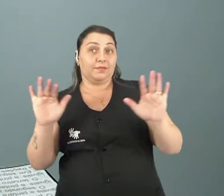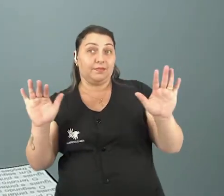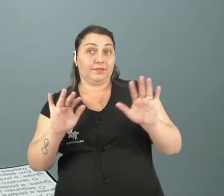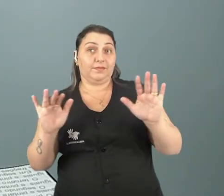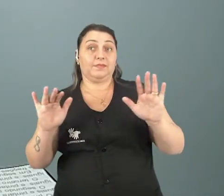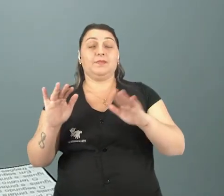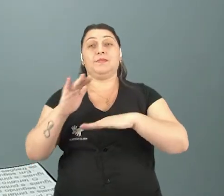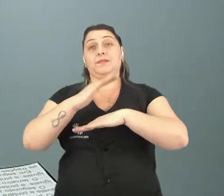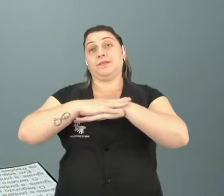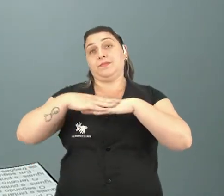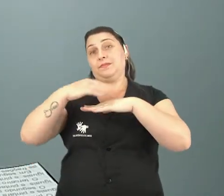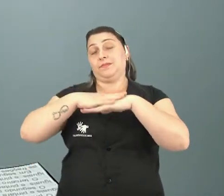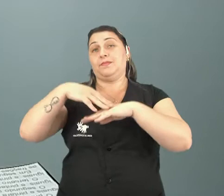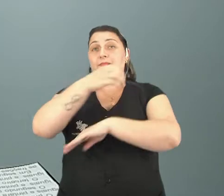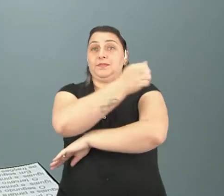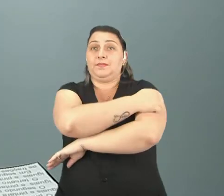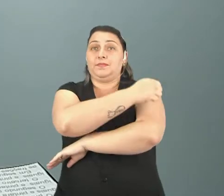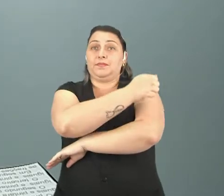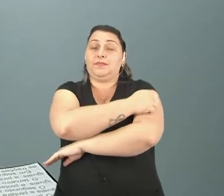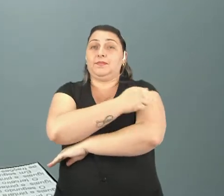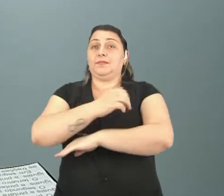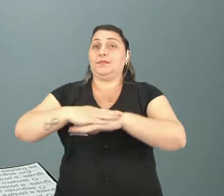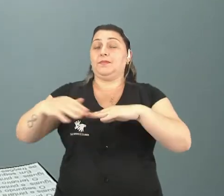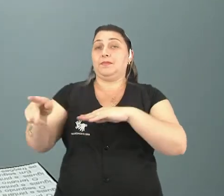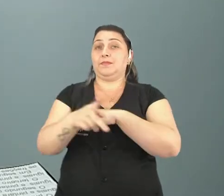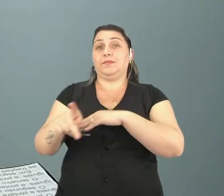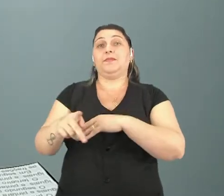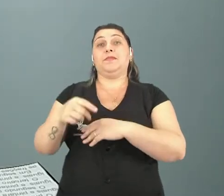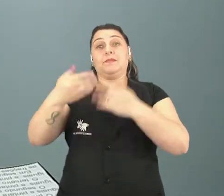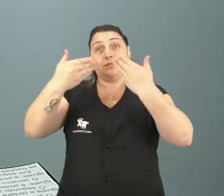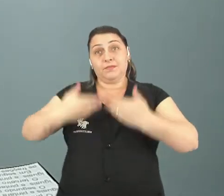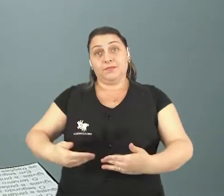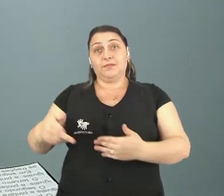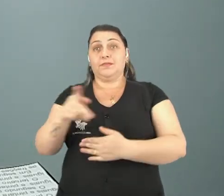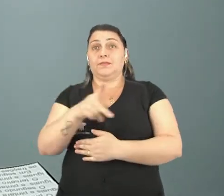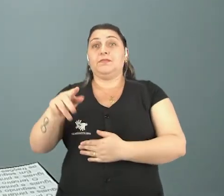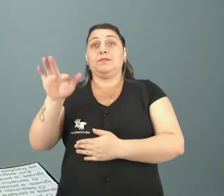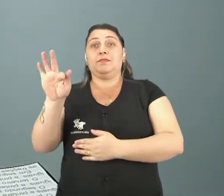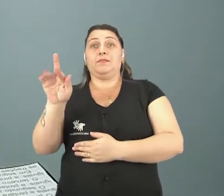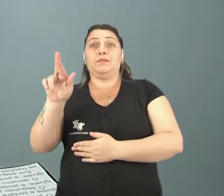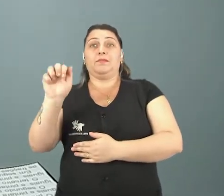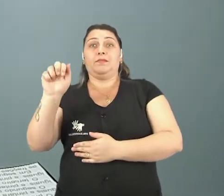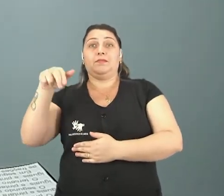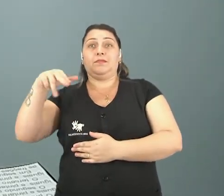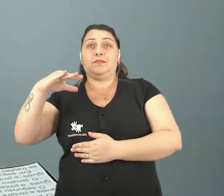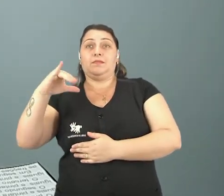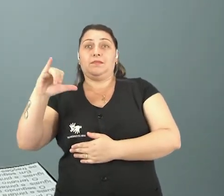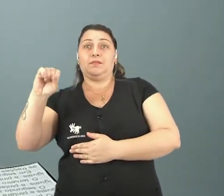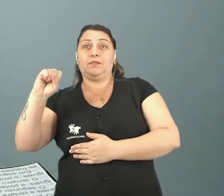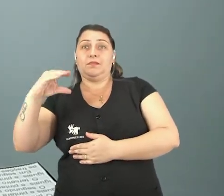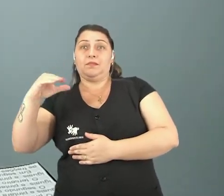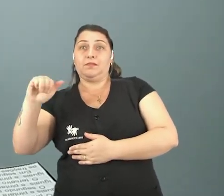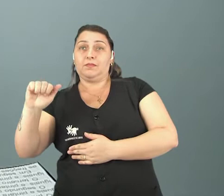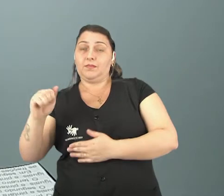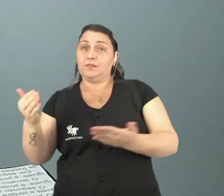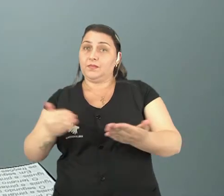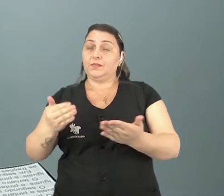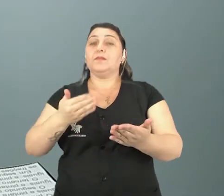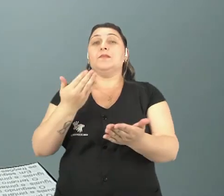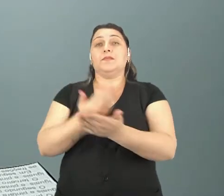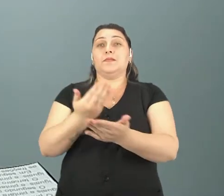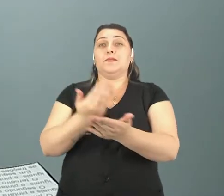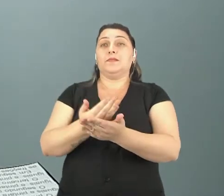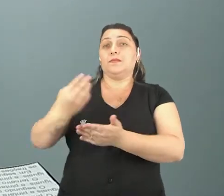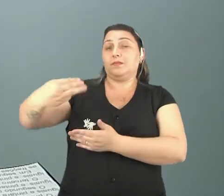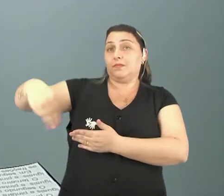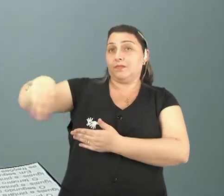Olá, queridos estudantes, queridos professores, sou a professora Francisca e hoje nessa aula de matemática vamos